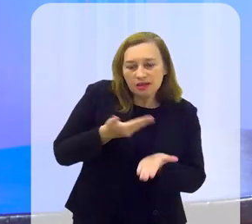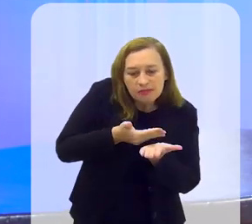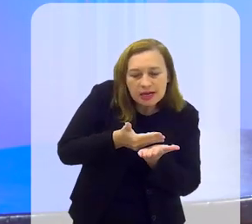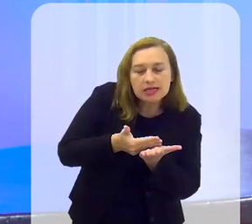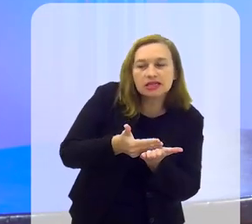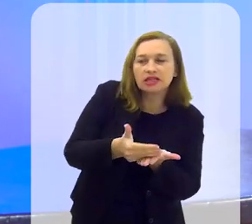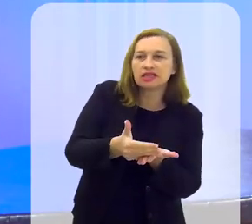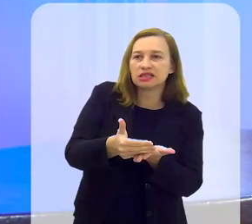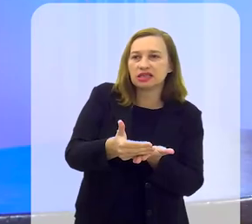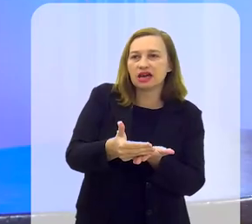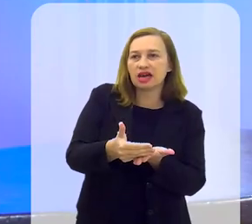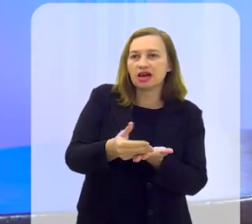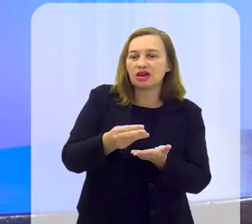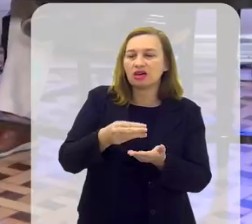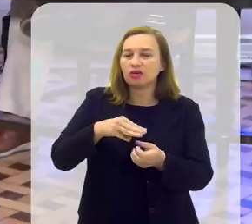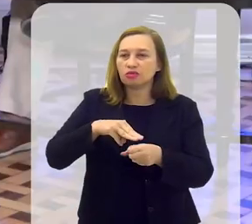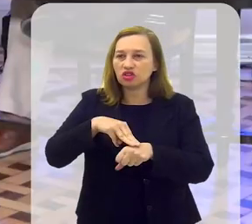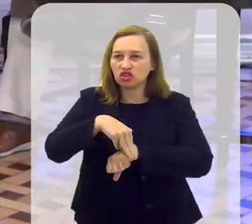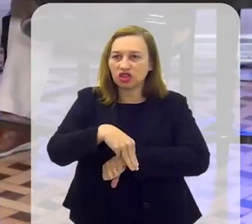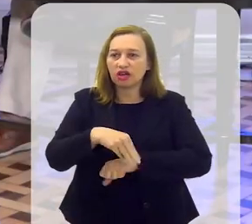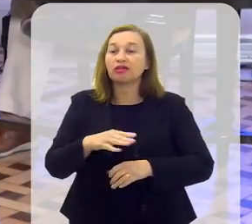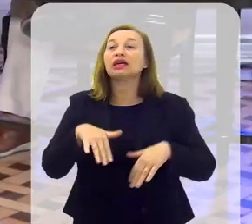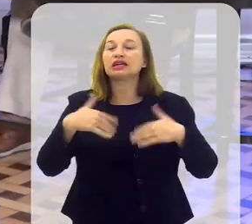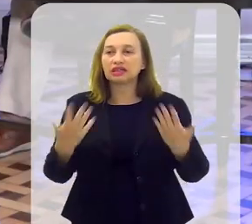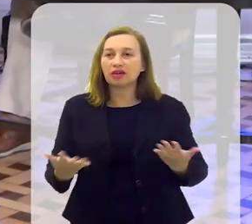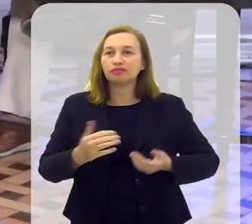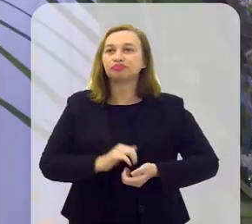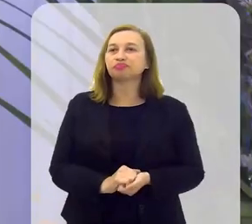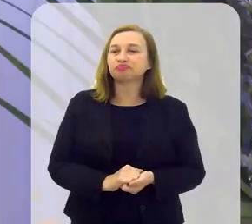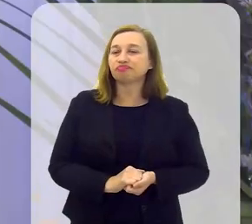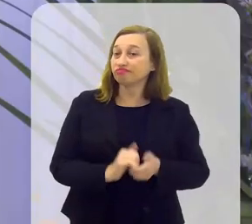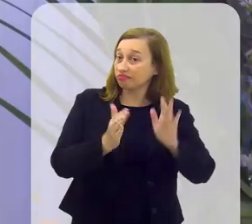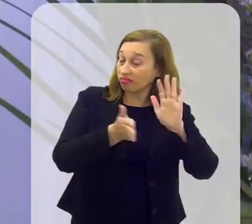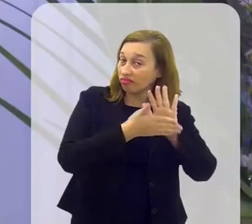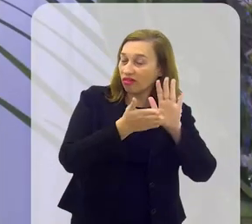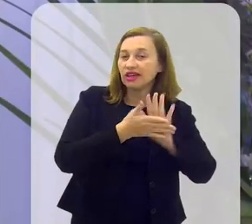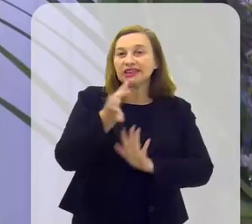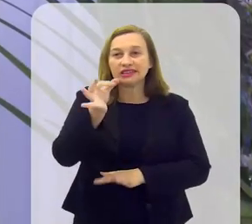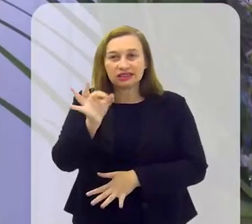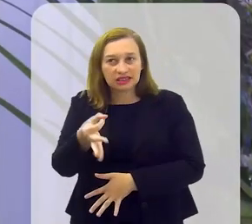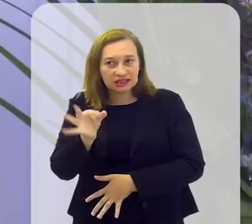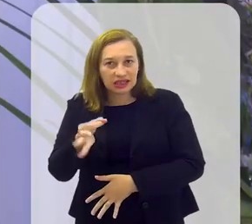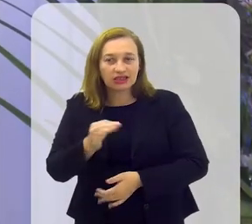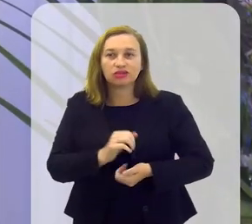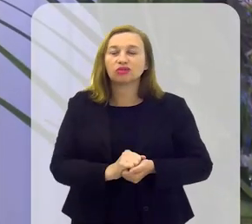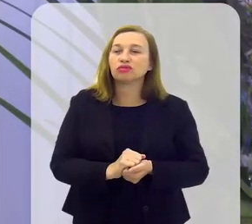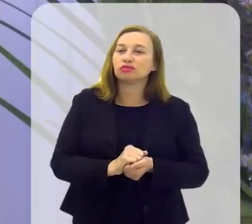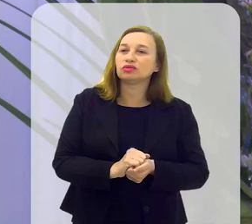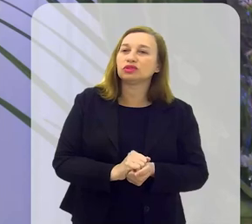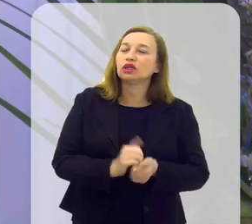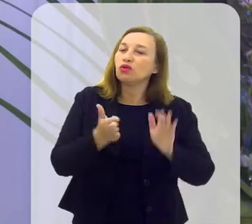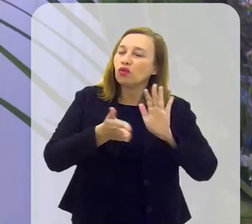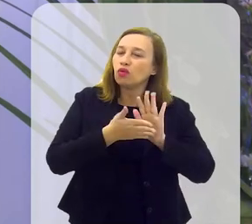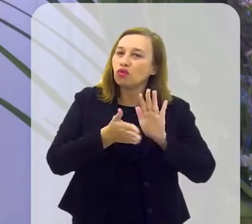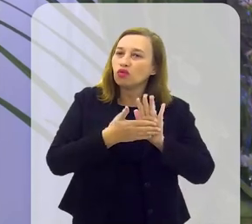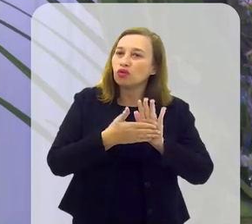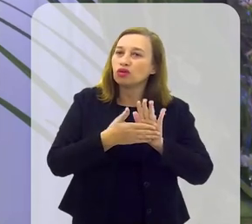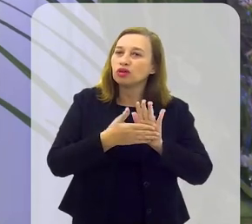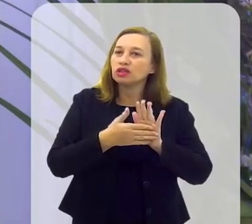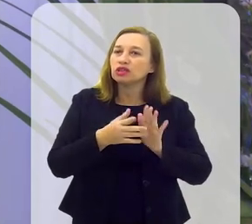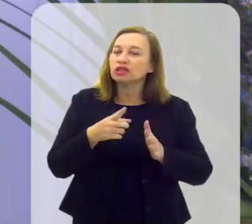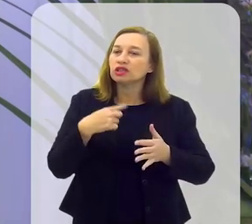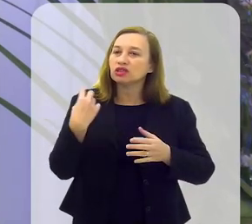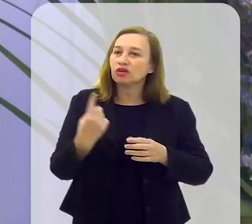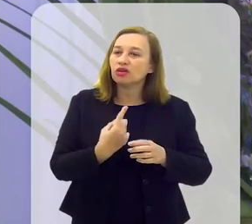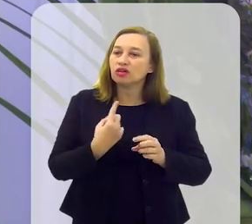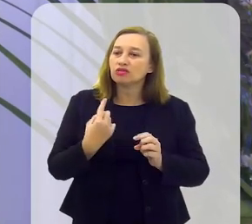começassem Esse Ministério Então esse esse louvor de fato foi o louvor que nós colocamos